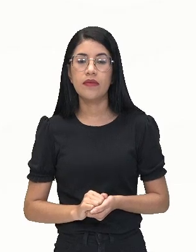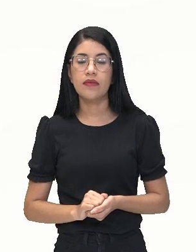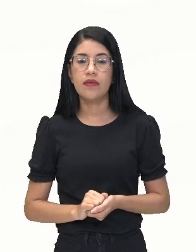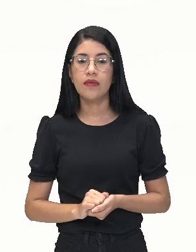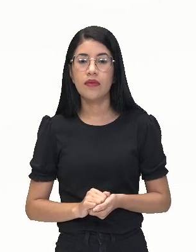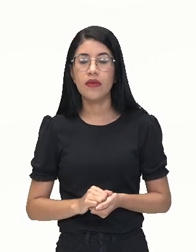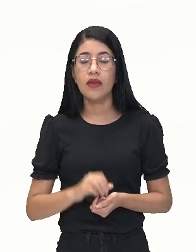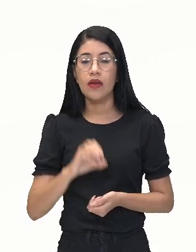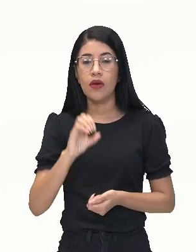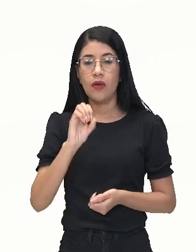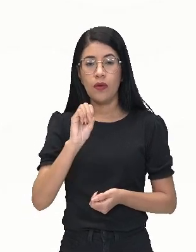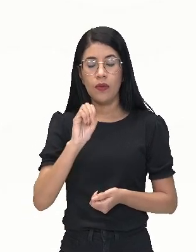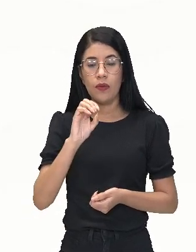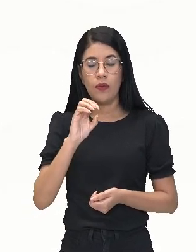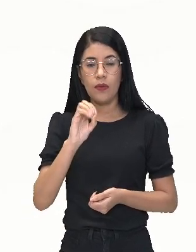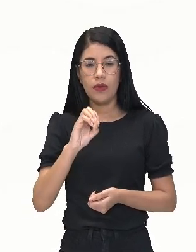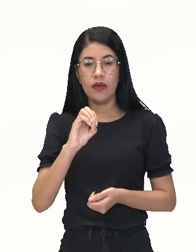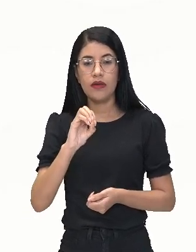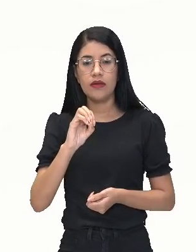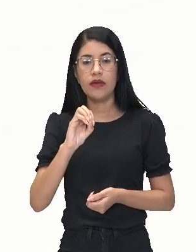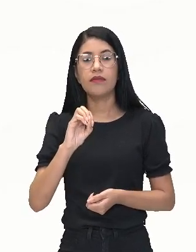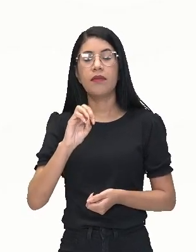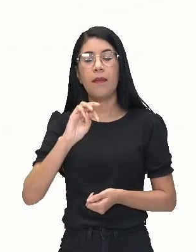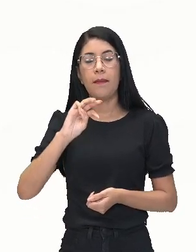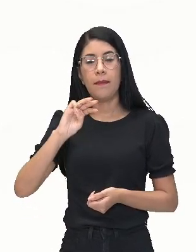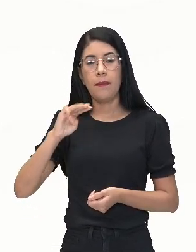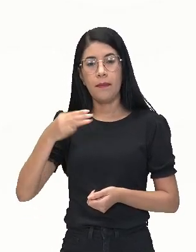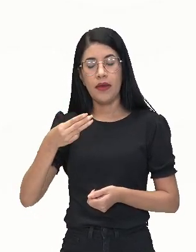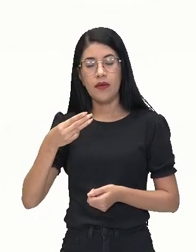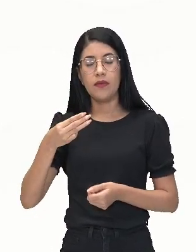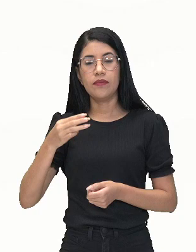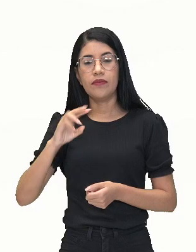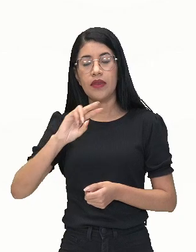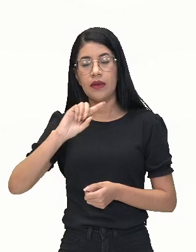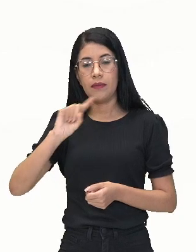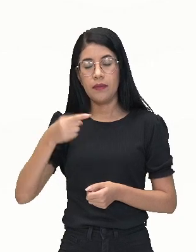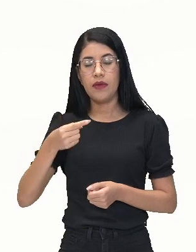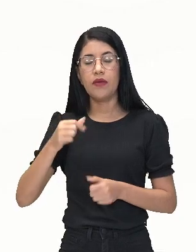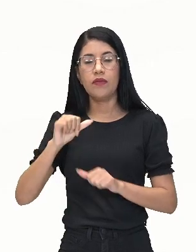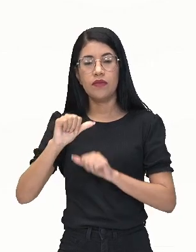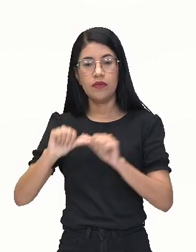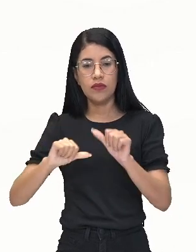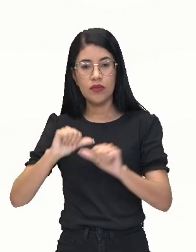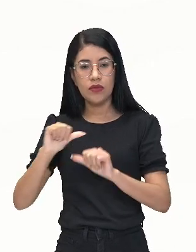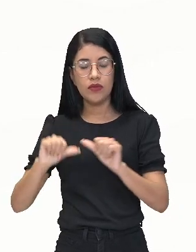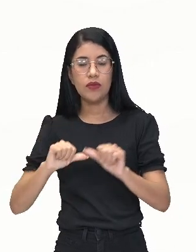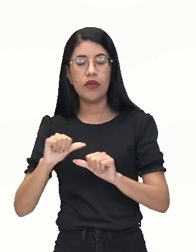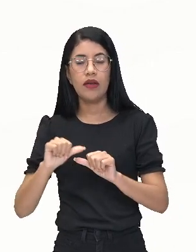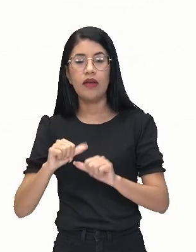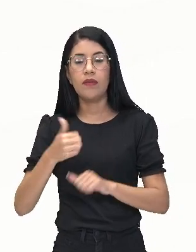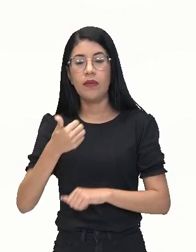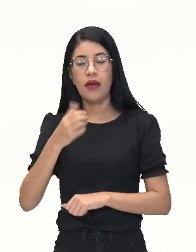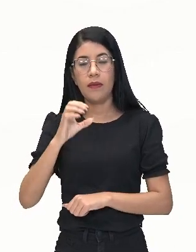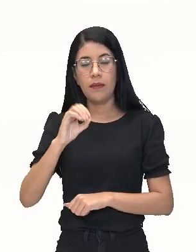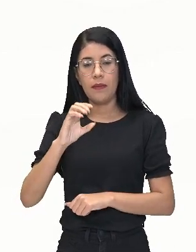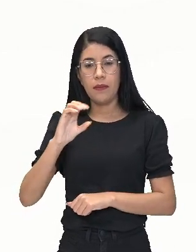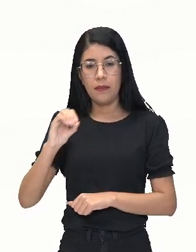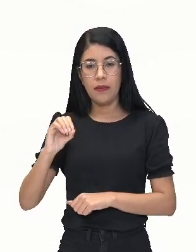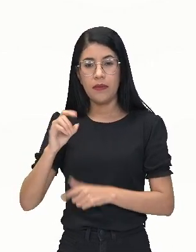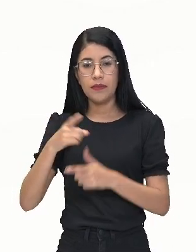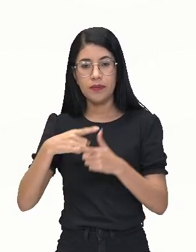80.000 metros, se eu for transformar em quilômetros, eu divido por 1.000.